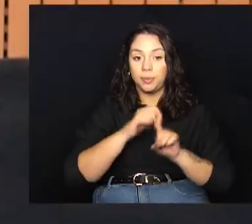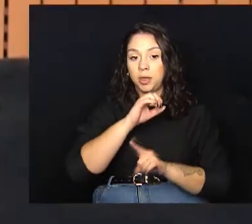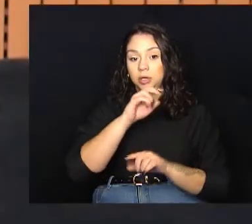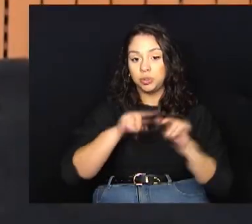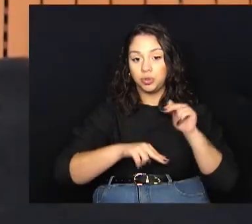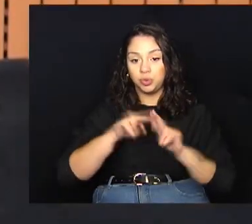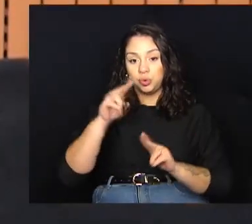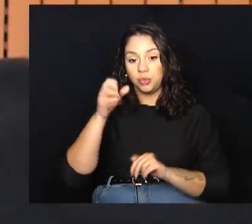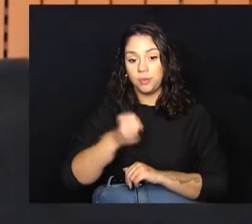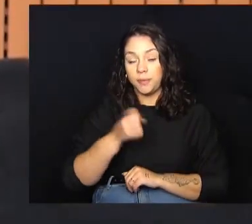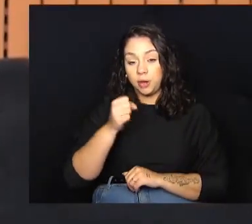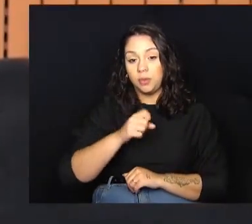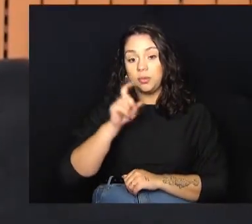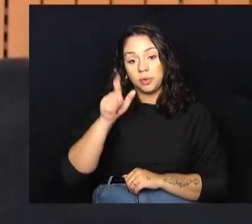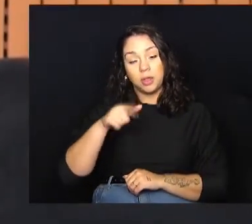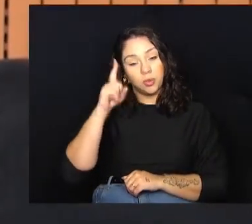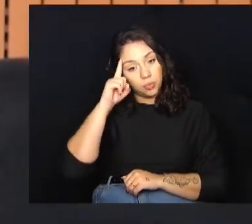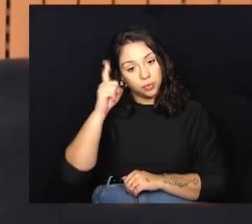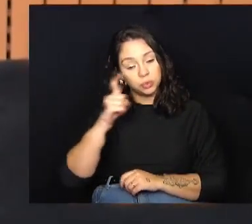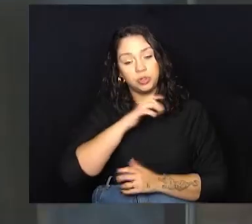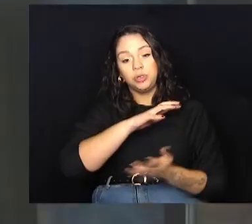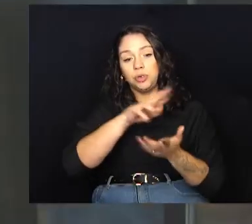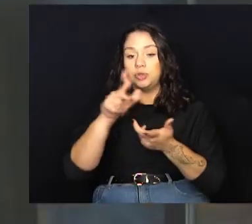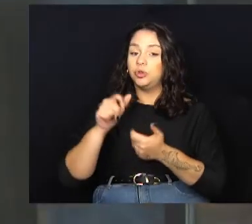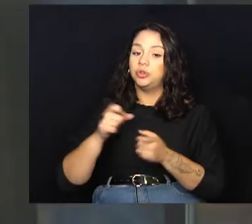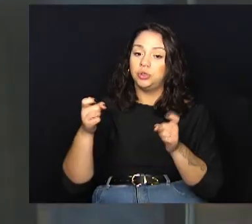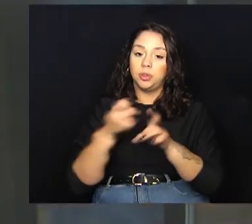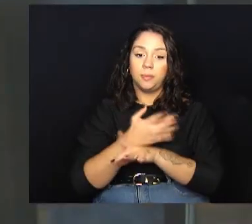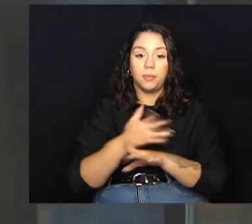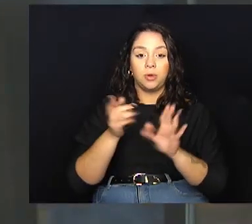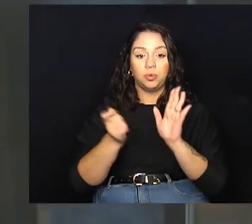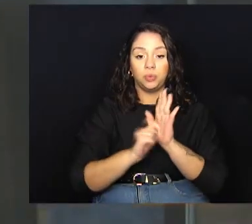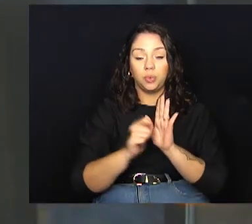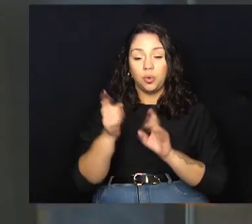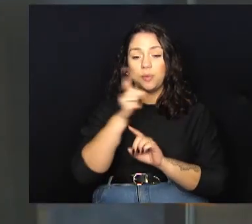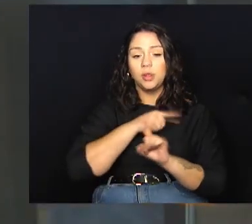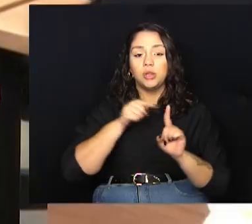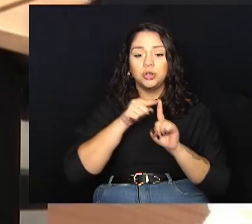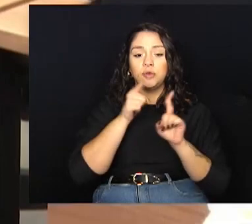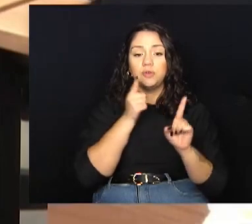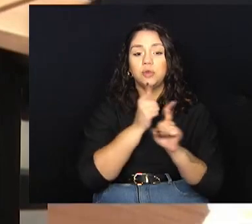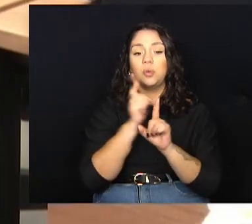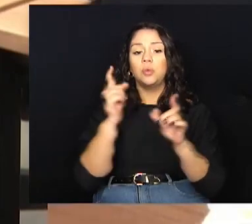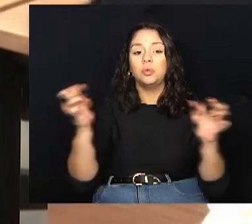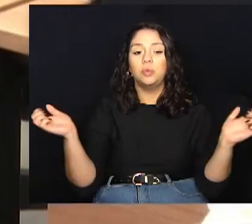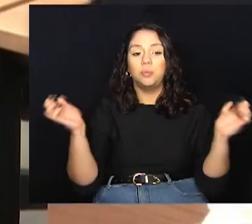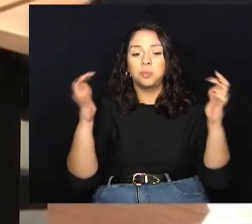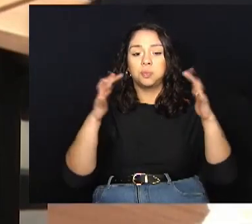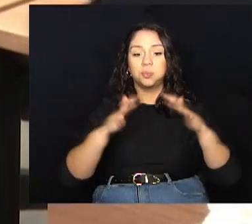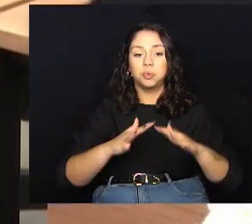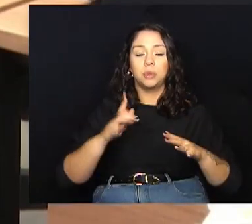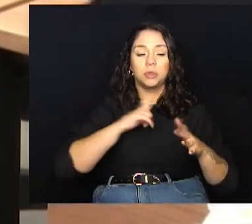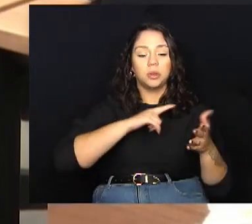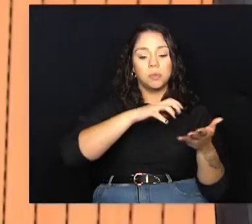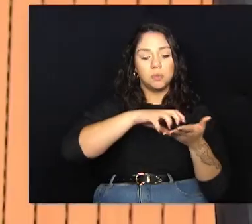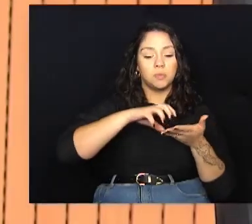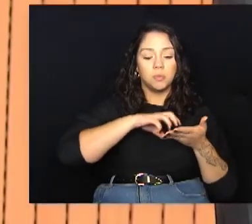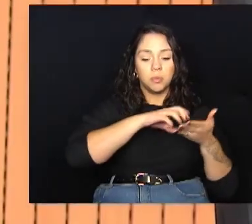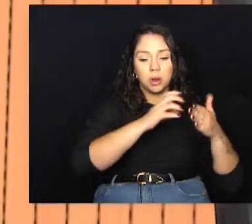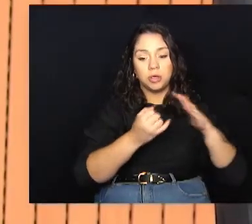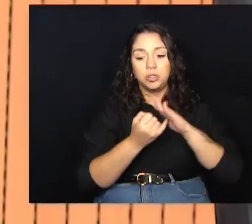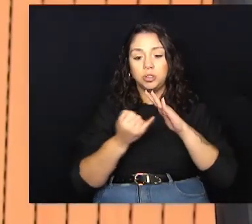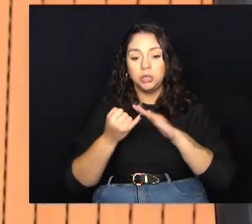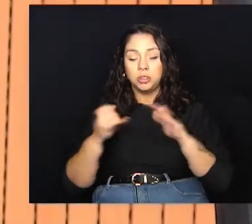ocorre o dia internacional de combate às drogas o objetivo do encontro foi reunir órgãos e entidades no